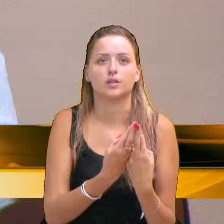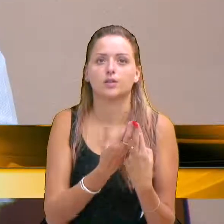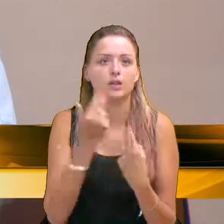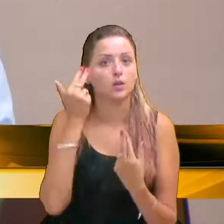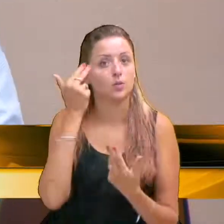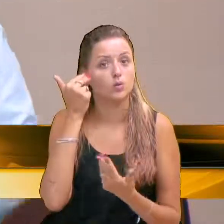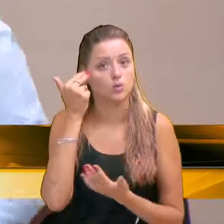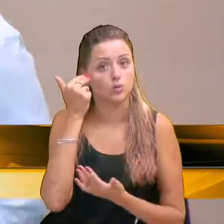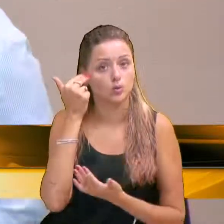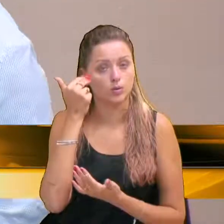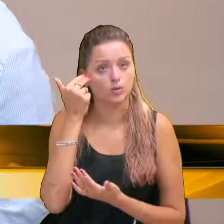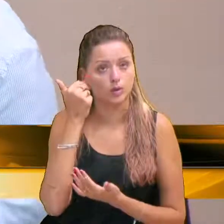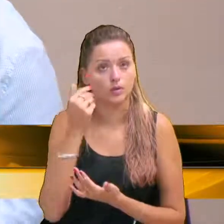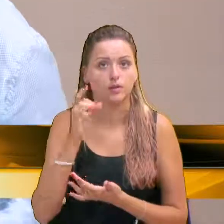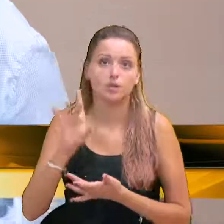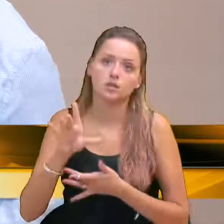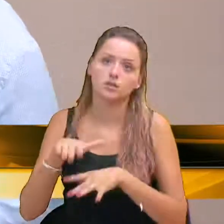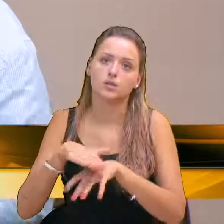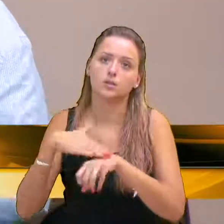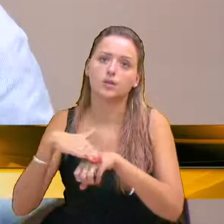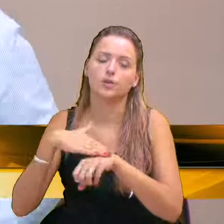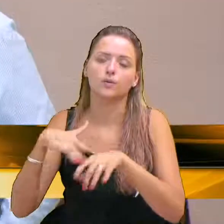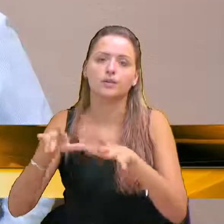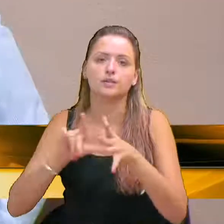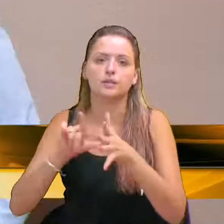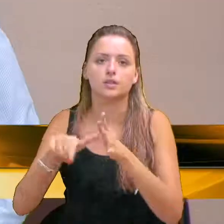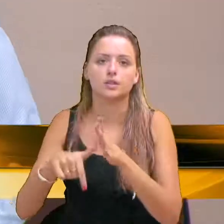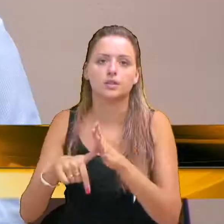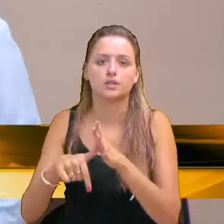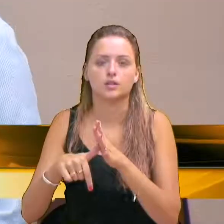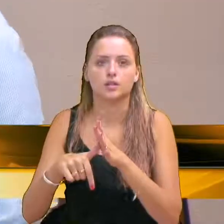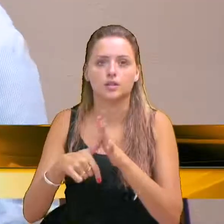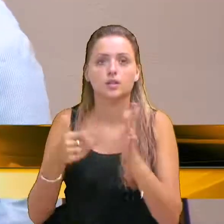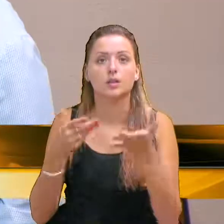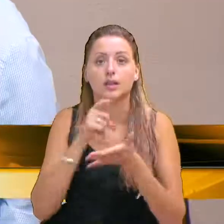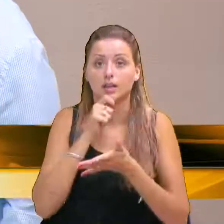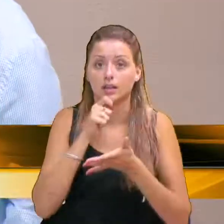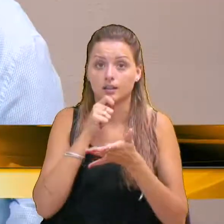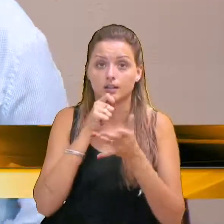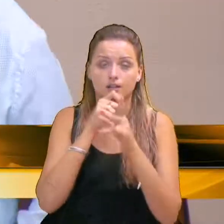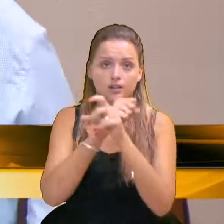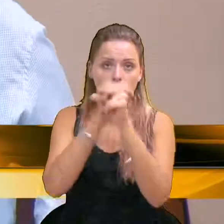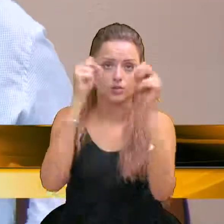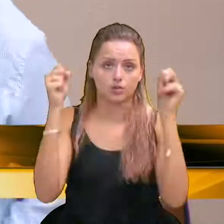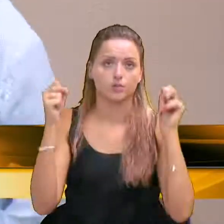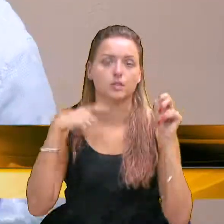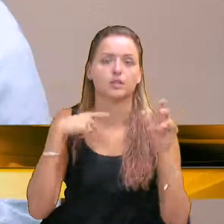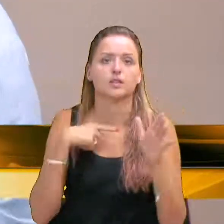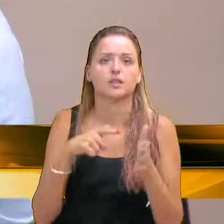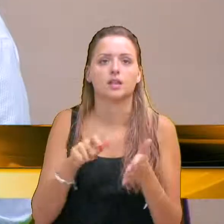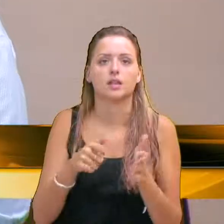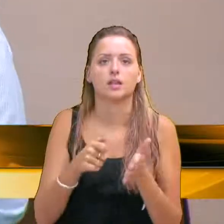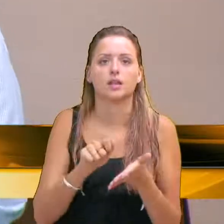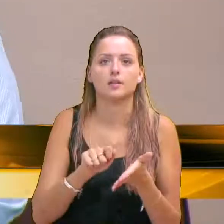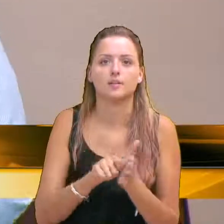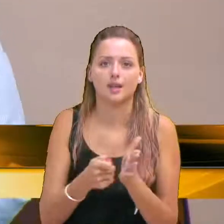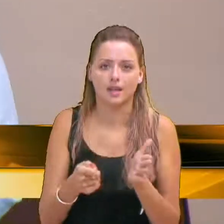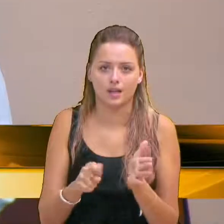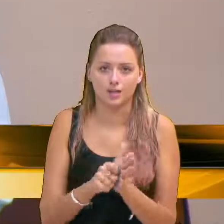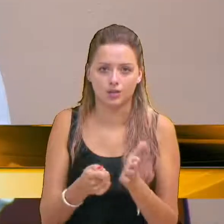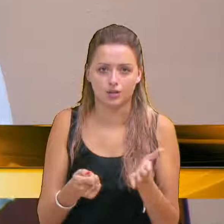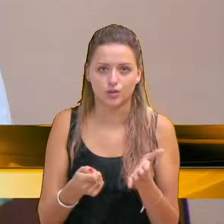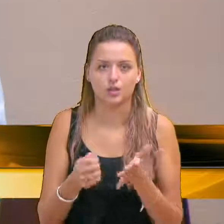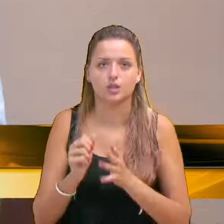né? Seria mais uma conversa que posteriormente, ainda de manhã, nós temos agenda aqui, principalmente a mesa diretora com